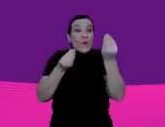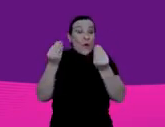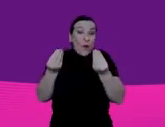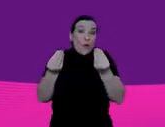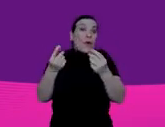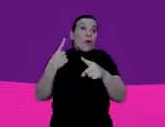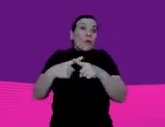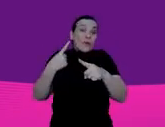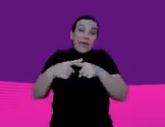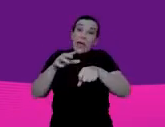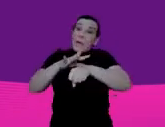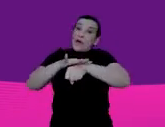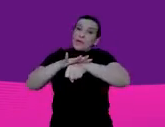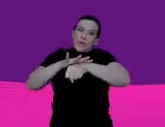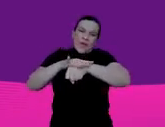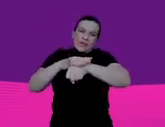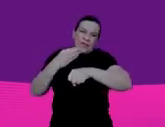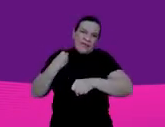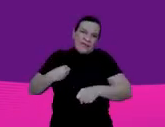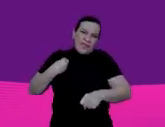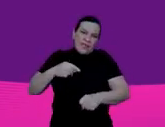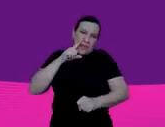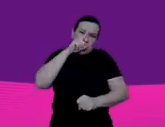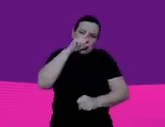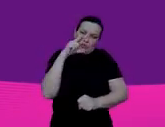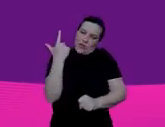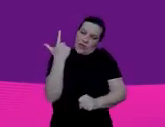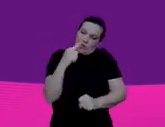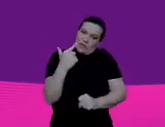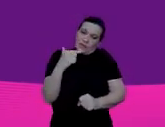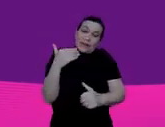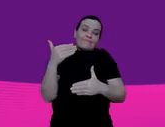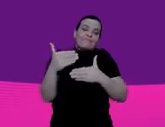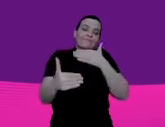ameaça a vida, ora, é claro que isso contribui